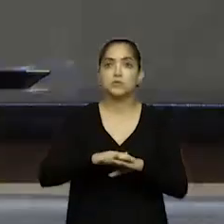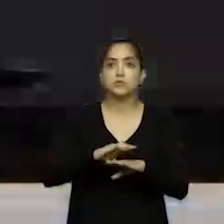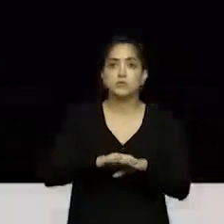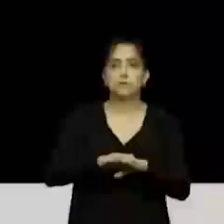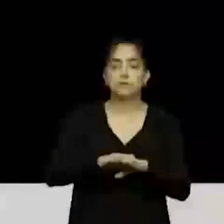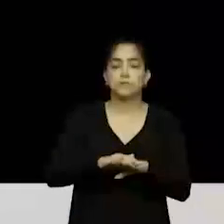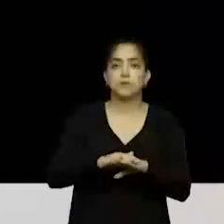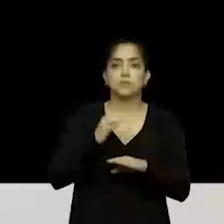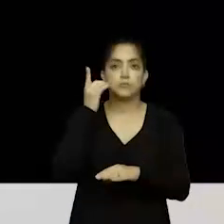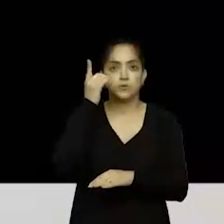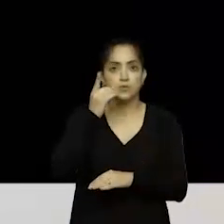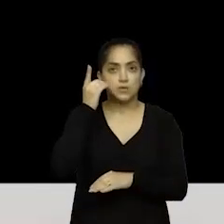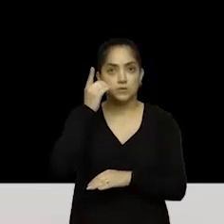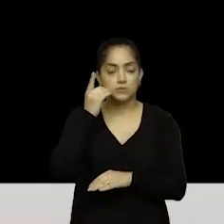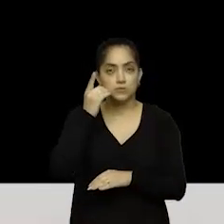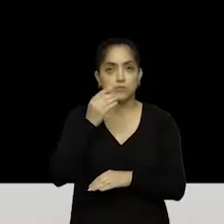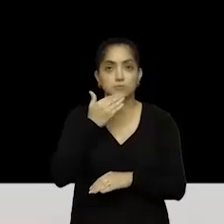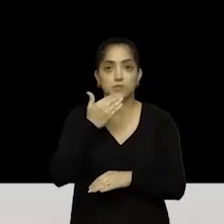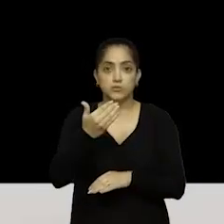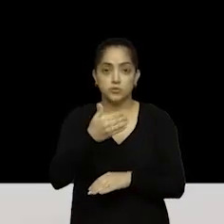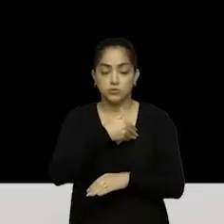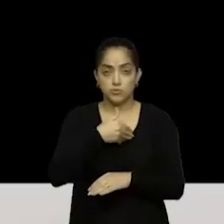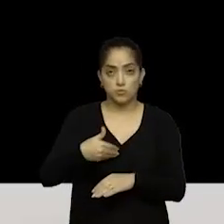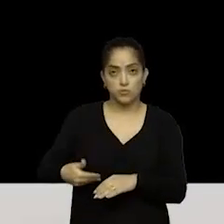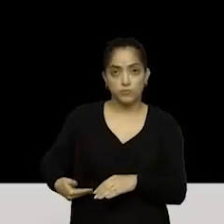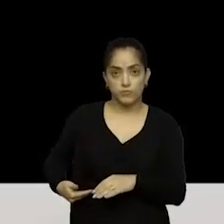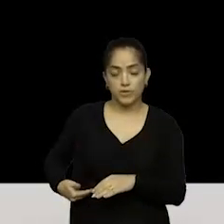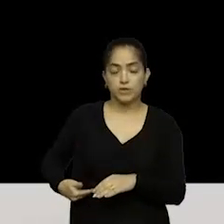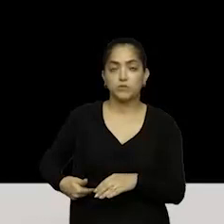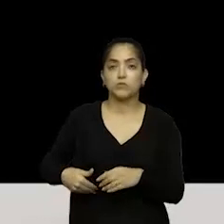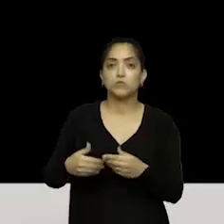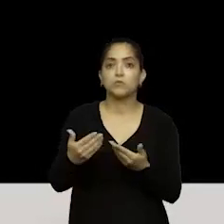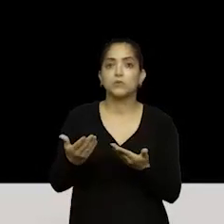Pereira, apelando ao Governo do Estado